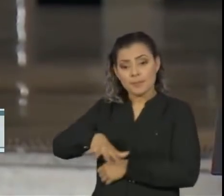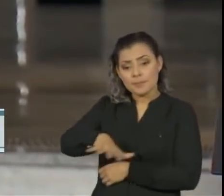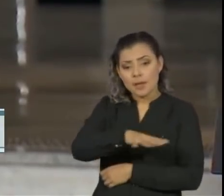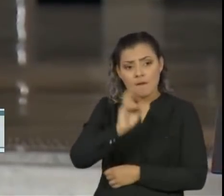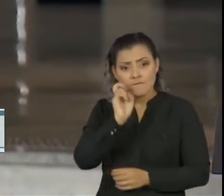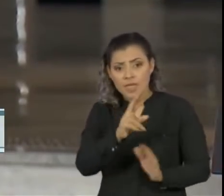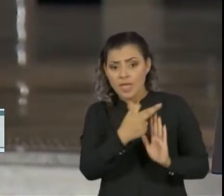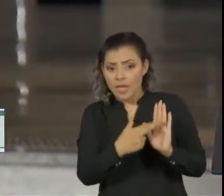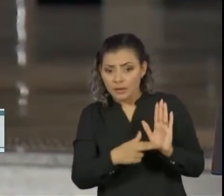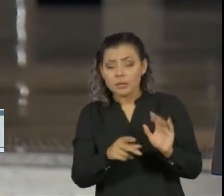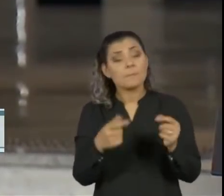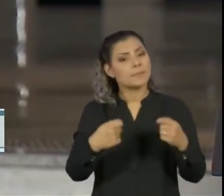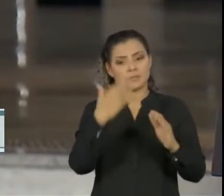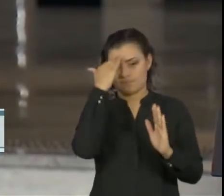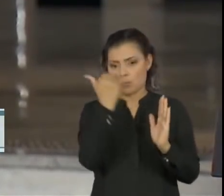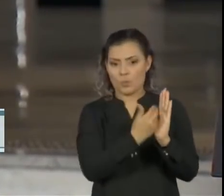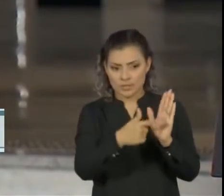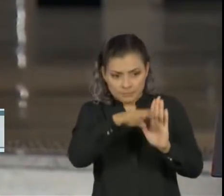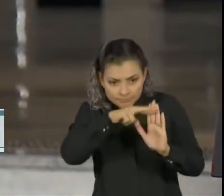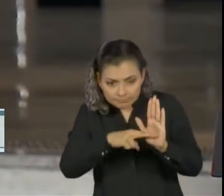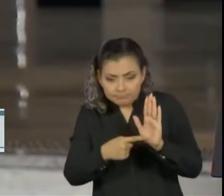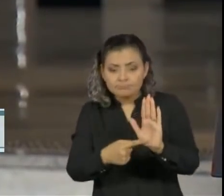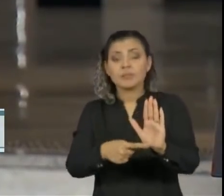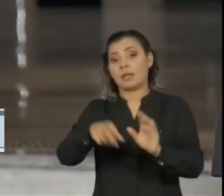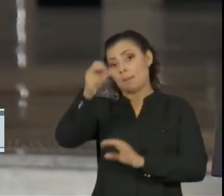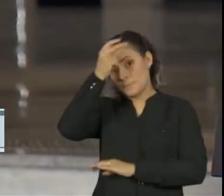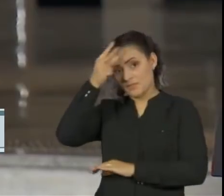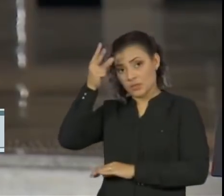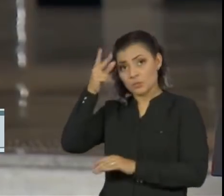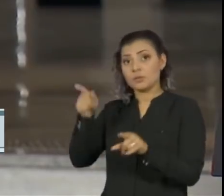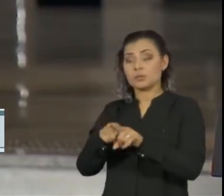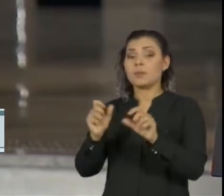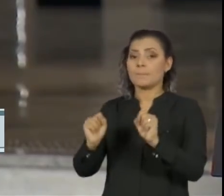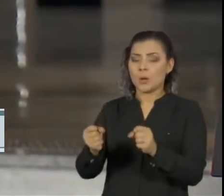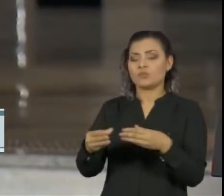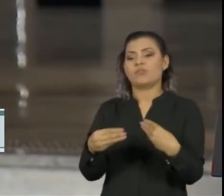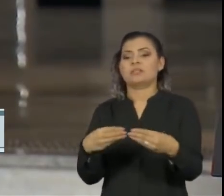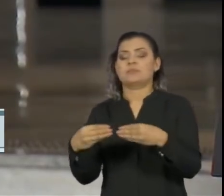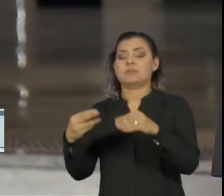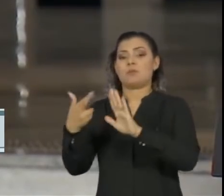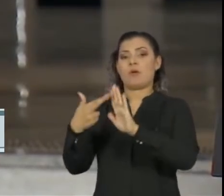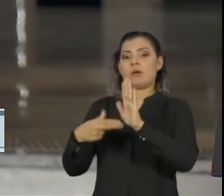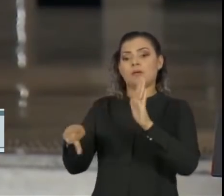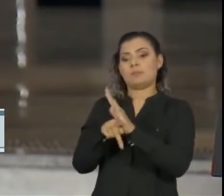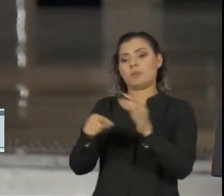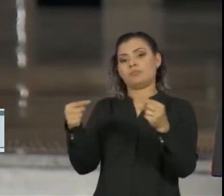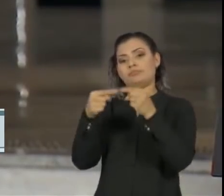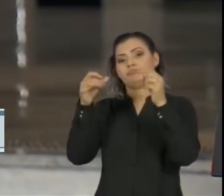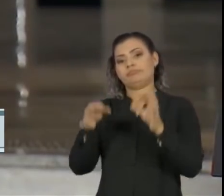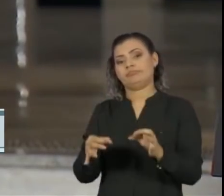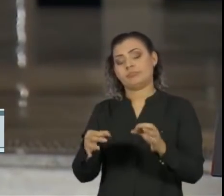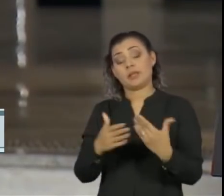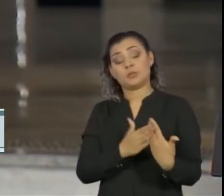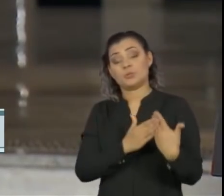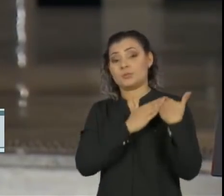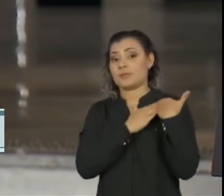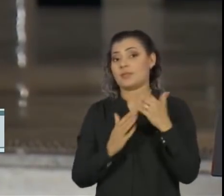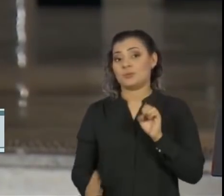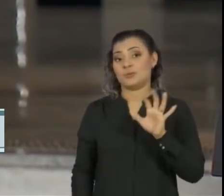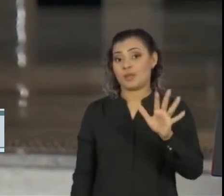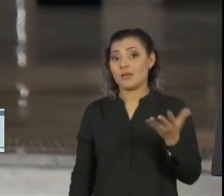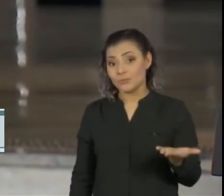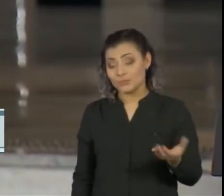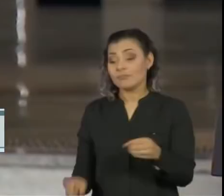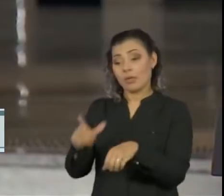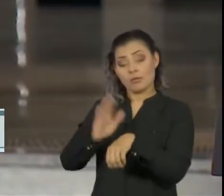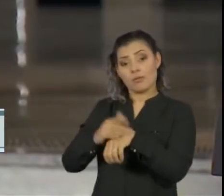os protocolos mínimos adequados e a Prefeitura pode fazer a sua flexibilização de acordo com a responsabilidade e a